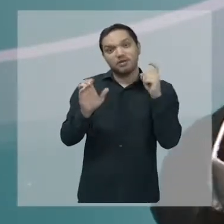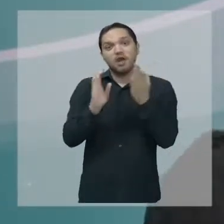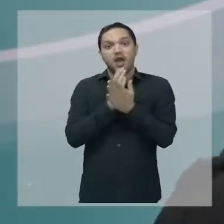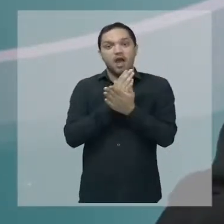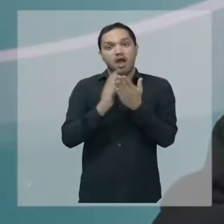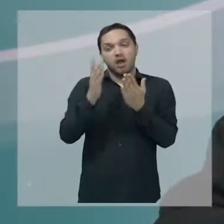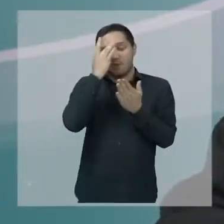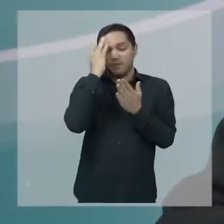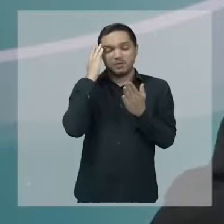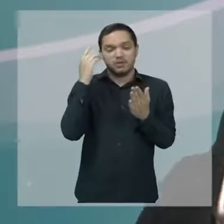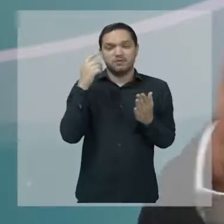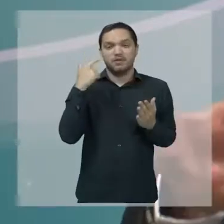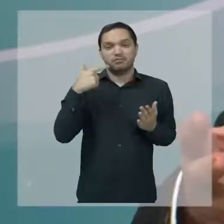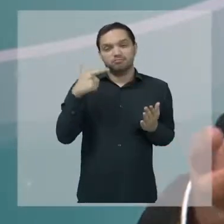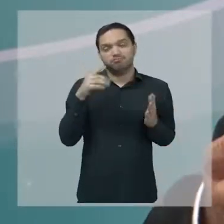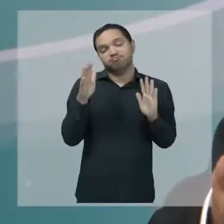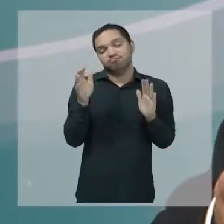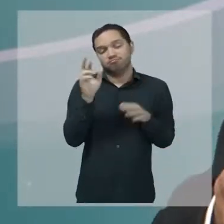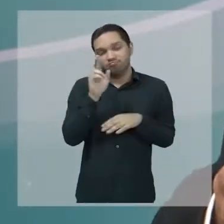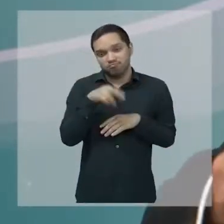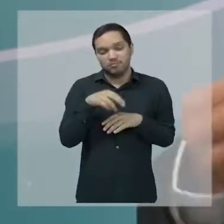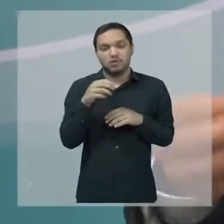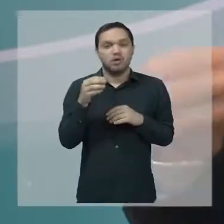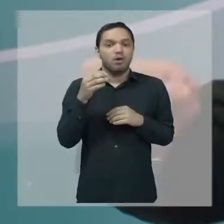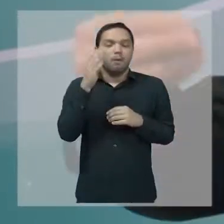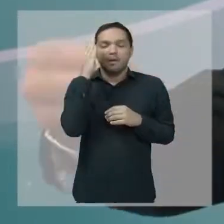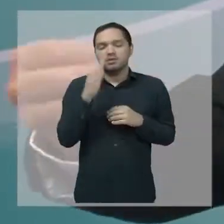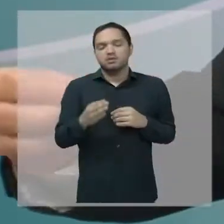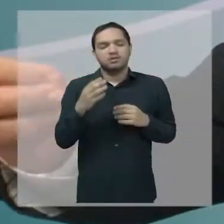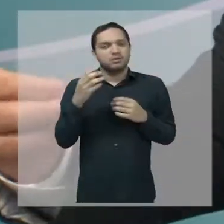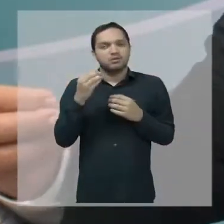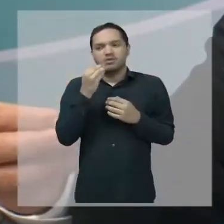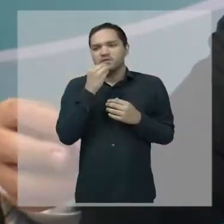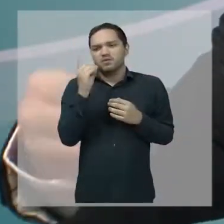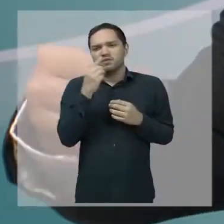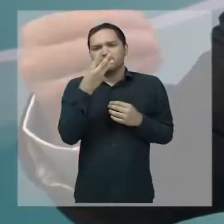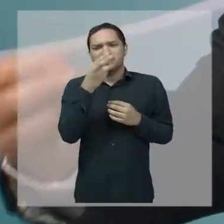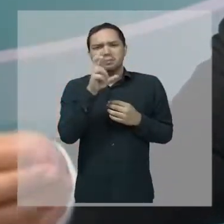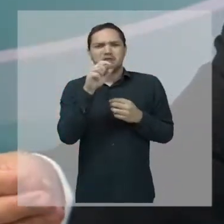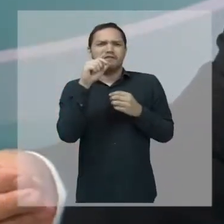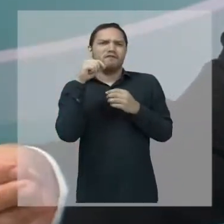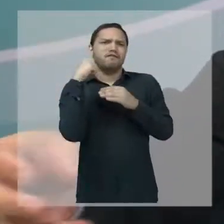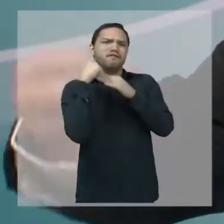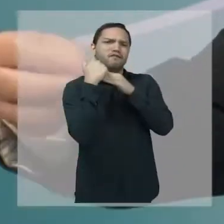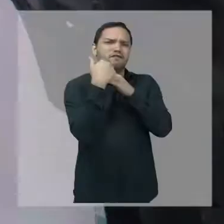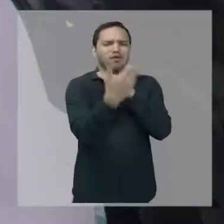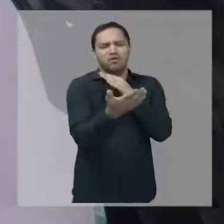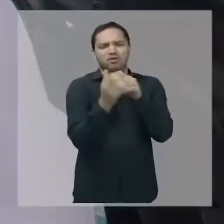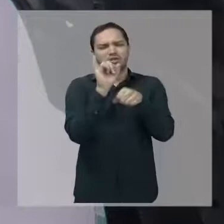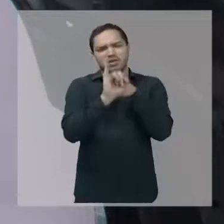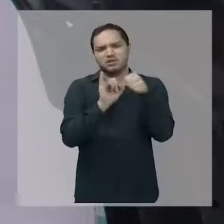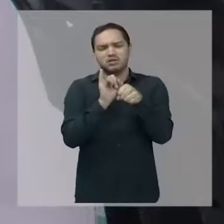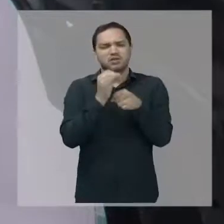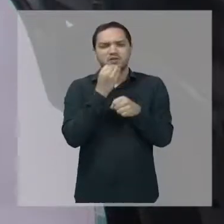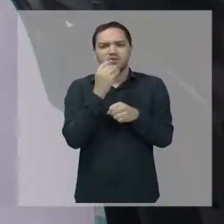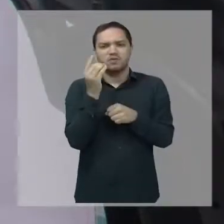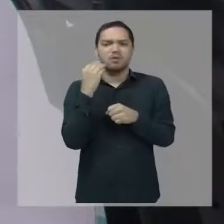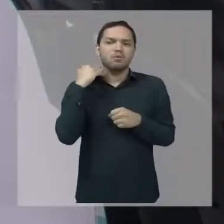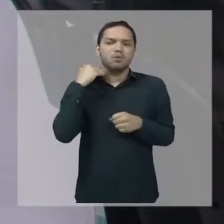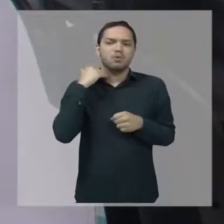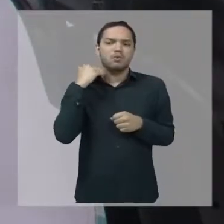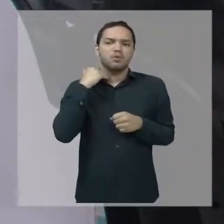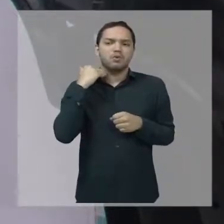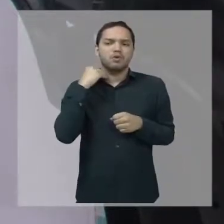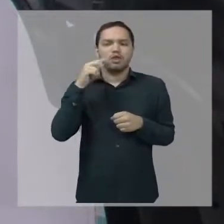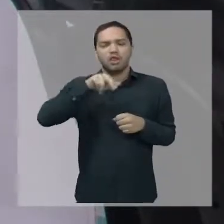financeira, alguns até discutem, eu acho que é até razoável, que o Brasil não deveria manter toda essa quantia de dinheiro para os juros do sistema internacional